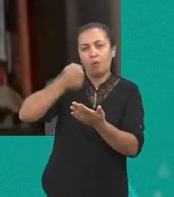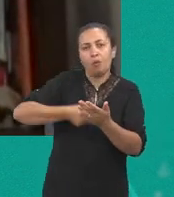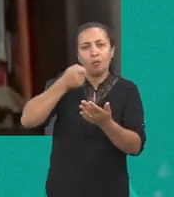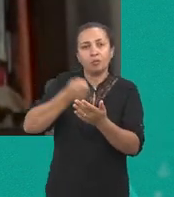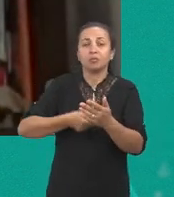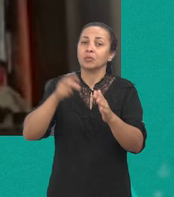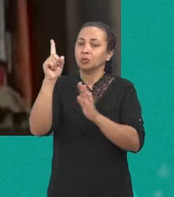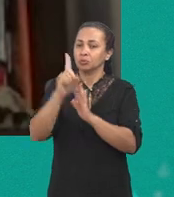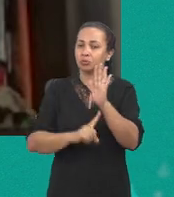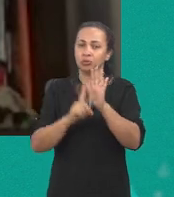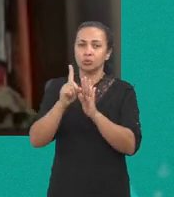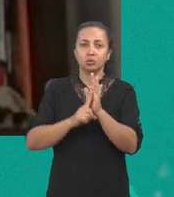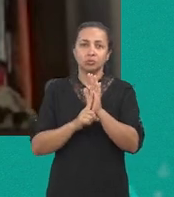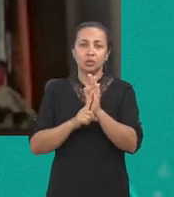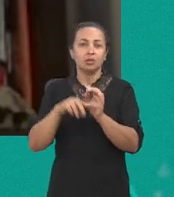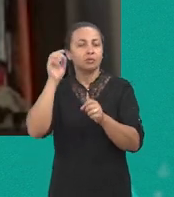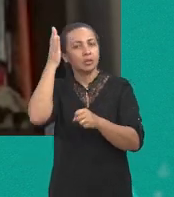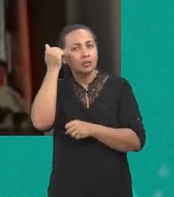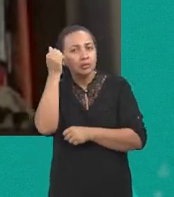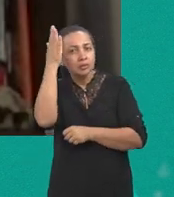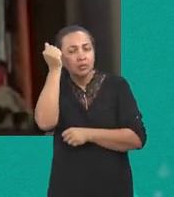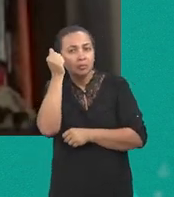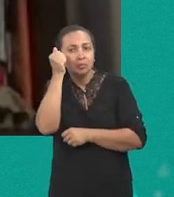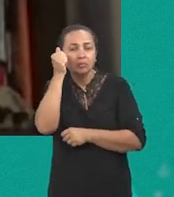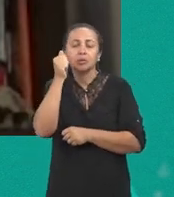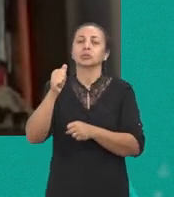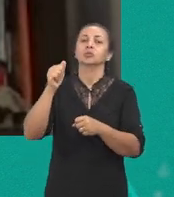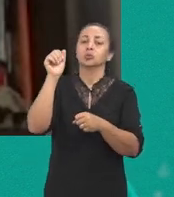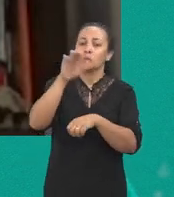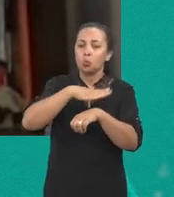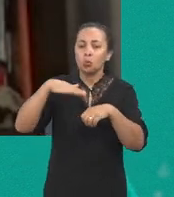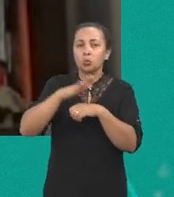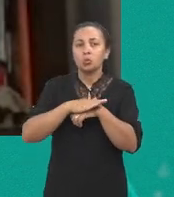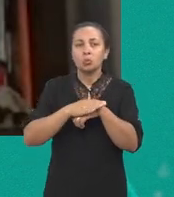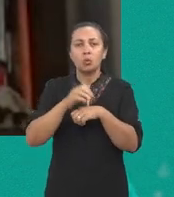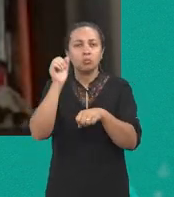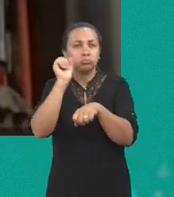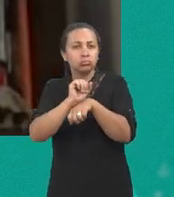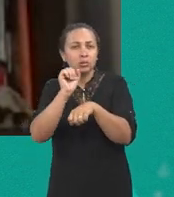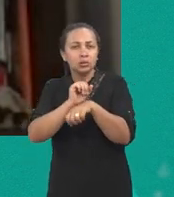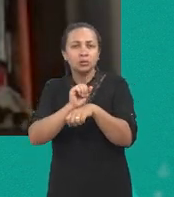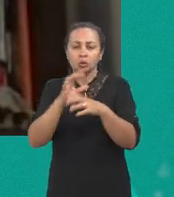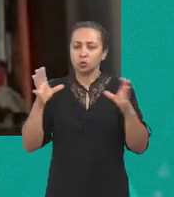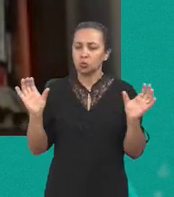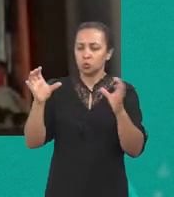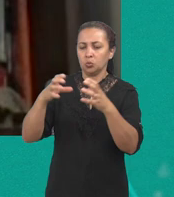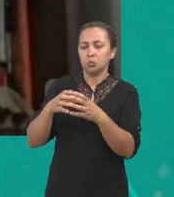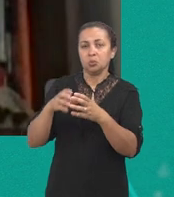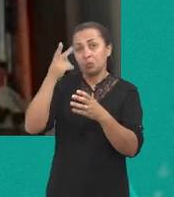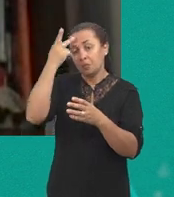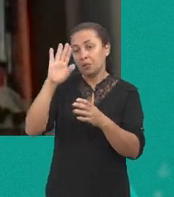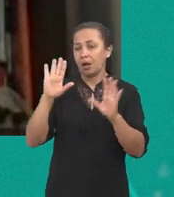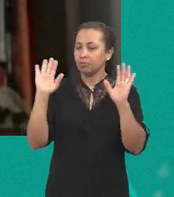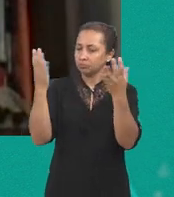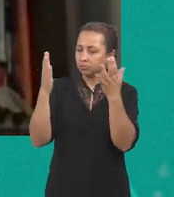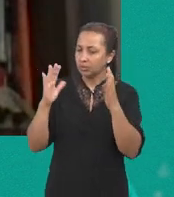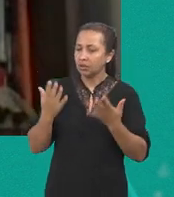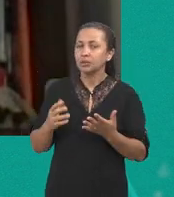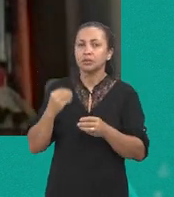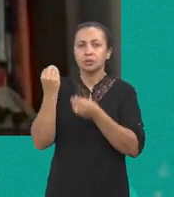reivindicam esses direitos dentro de uma perspectiva coletiva então a gente quis é